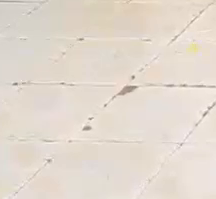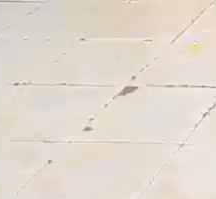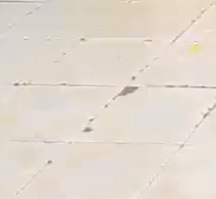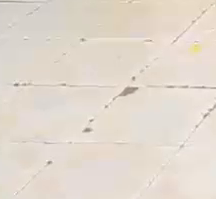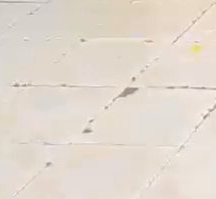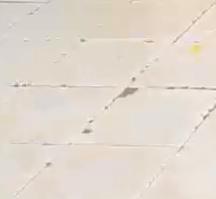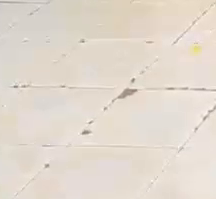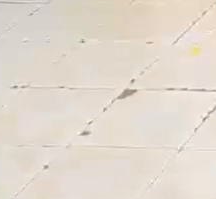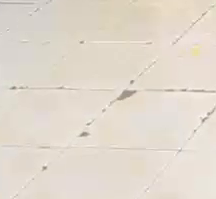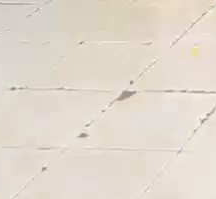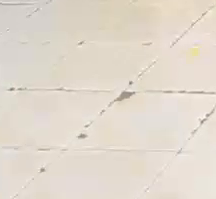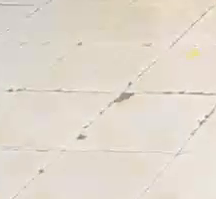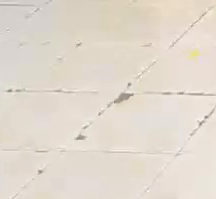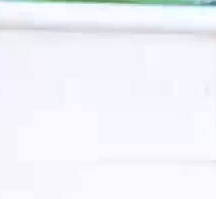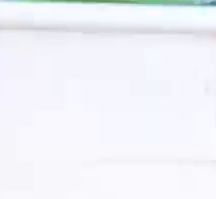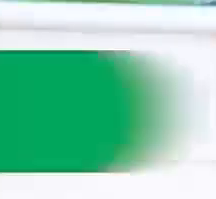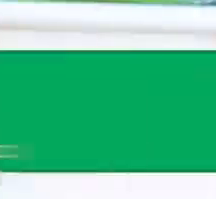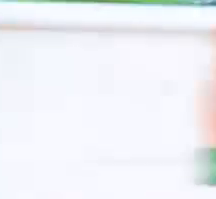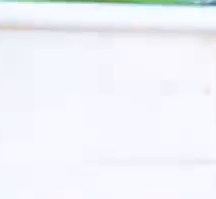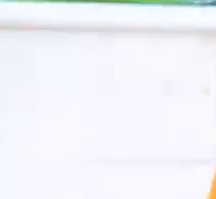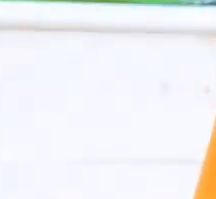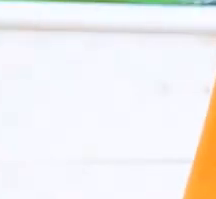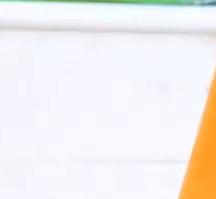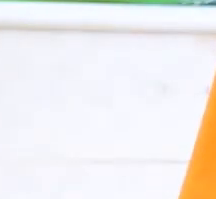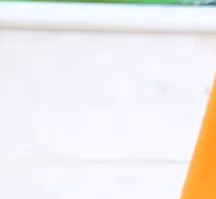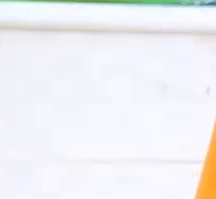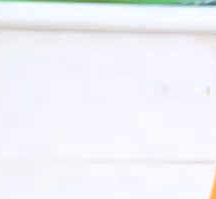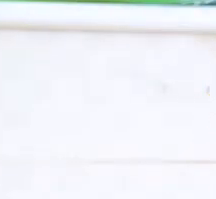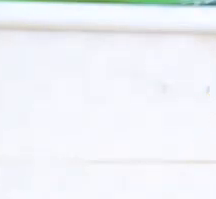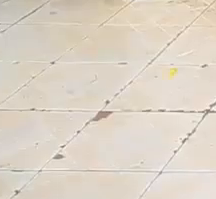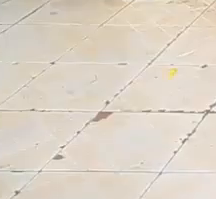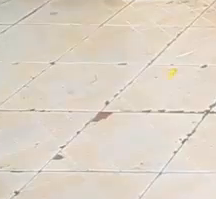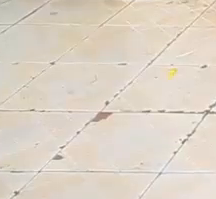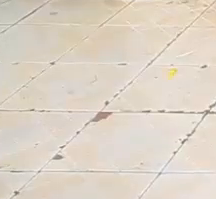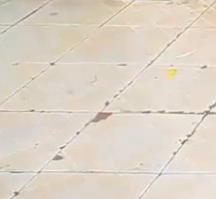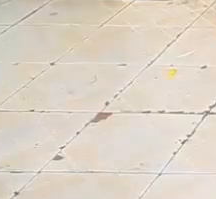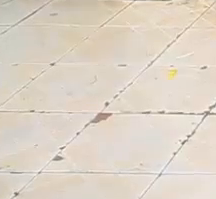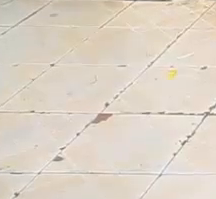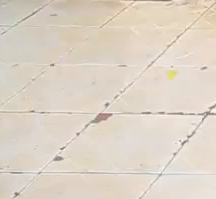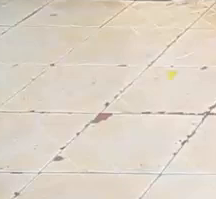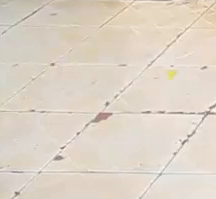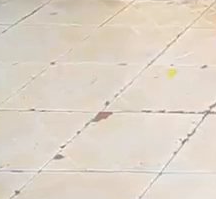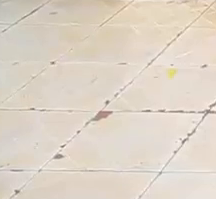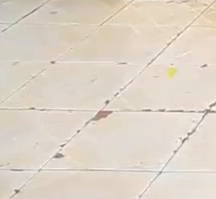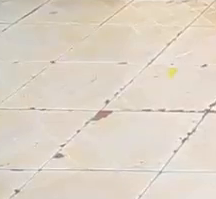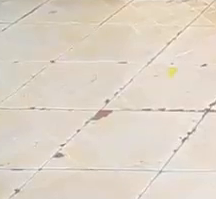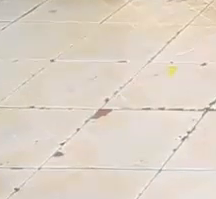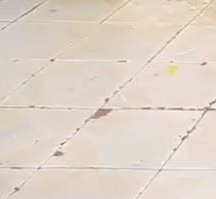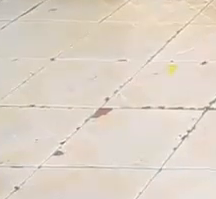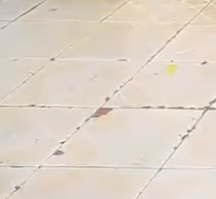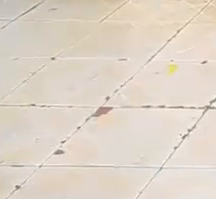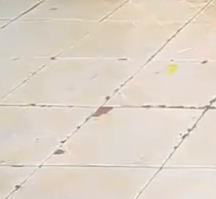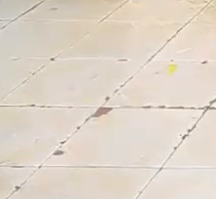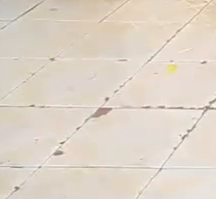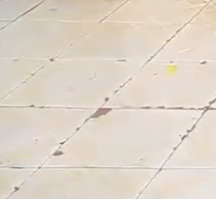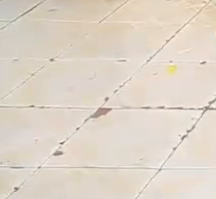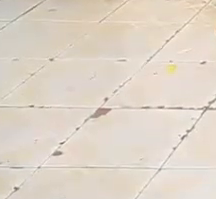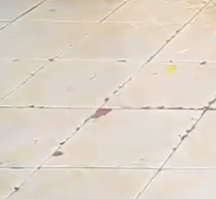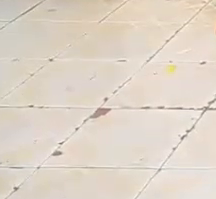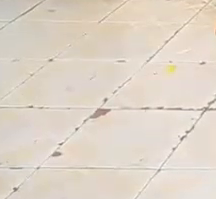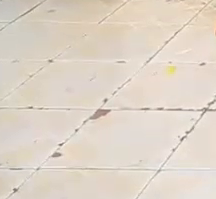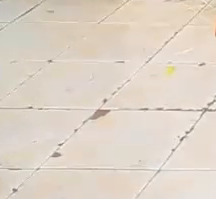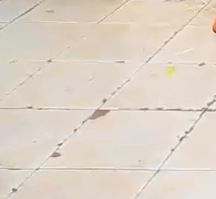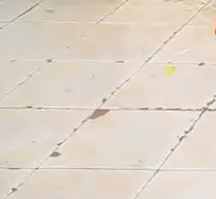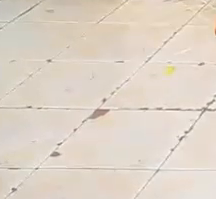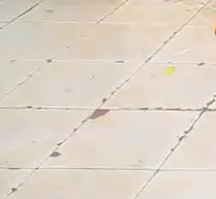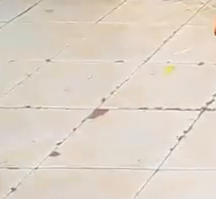Thaís, que mandou o seu recadinho. Vendo nas ruas, na frente da lojinha Tuca Xerox, de segunda a sexta,